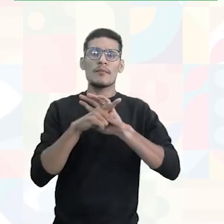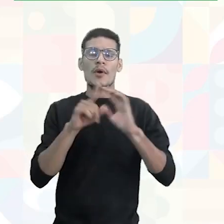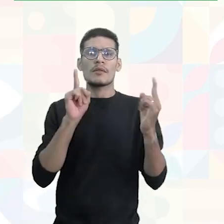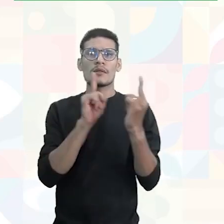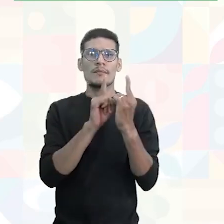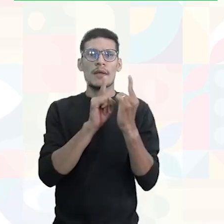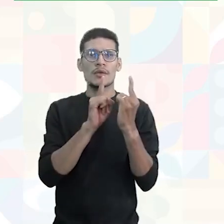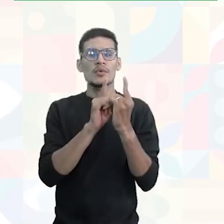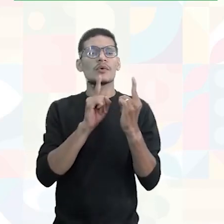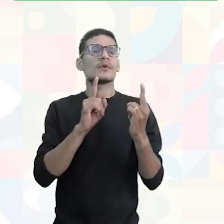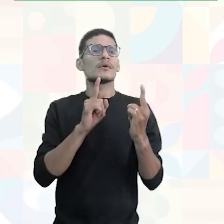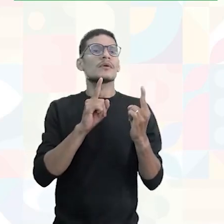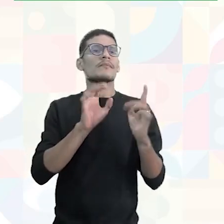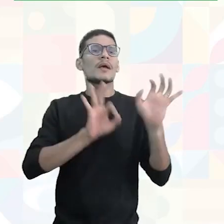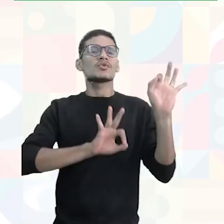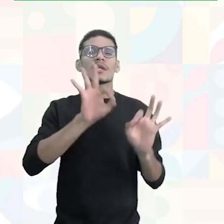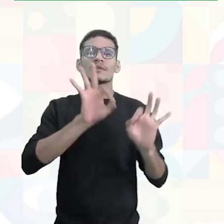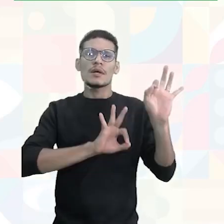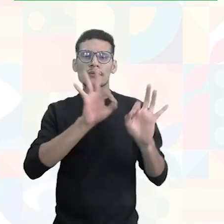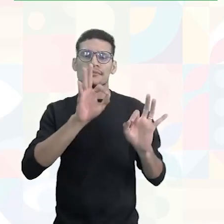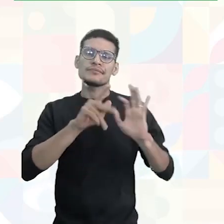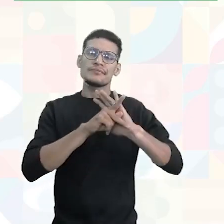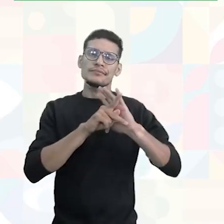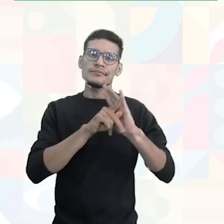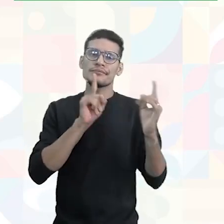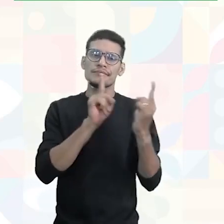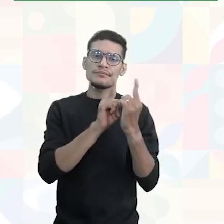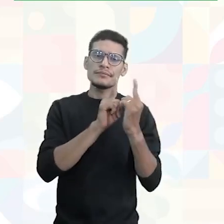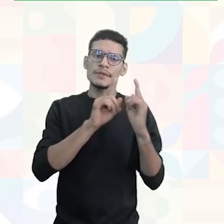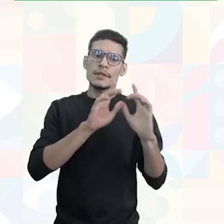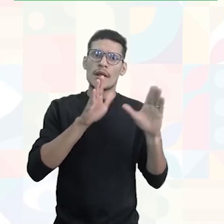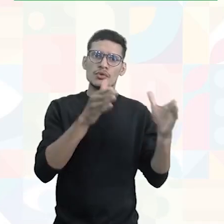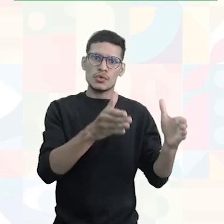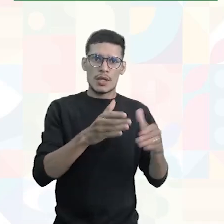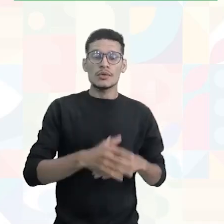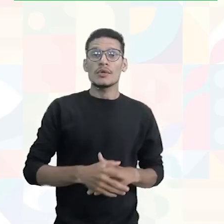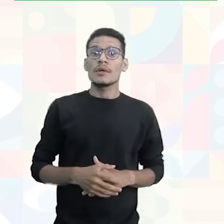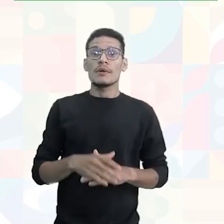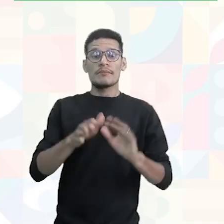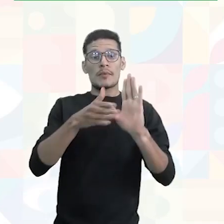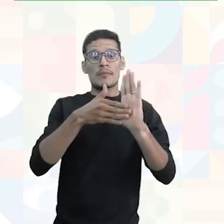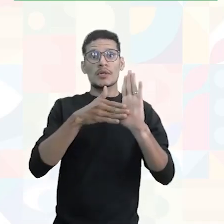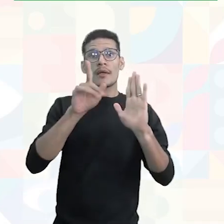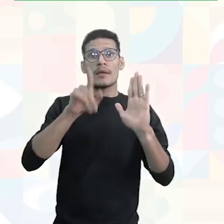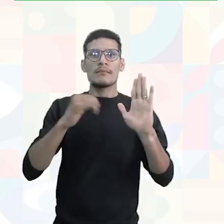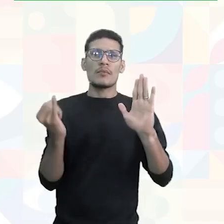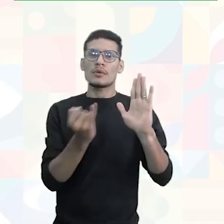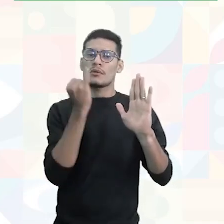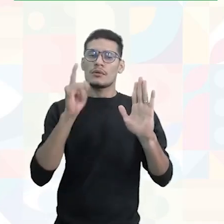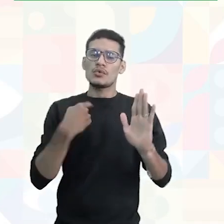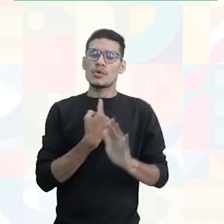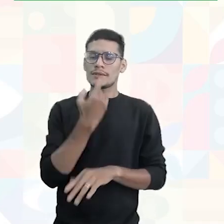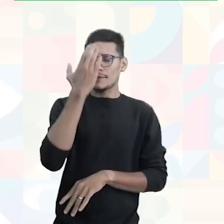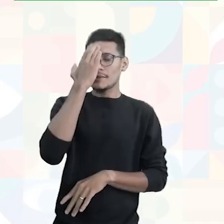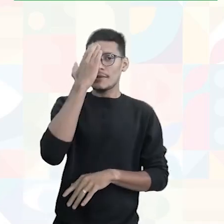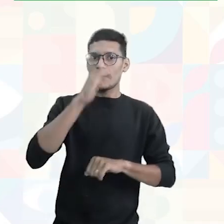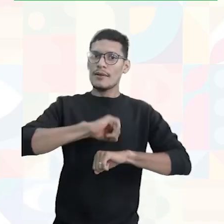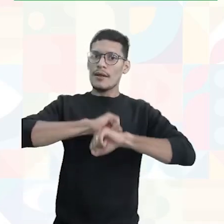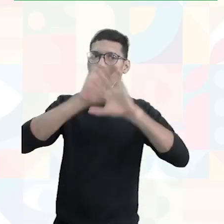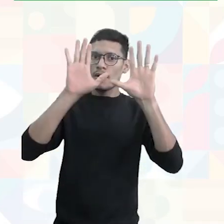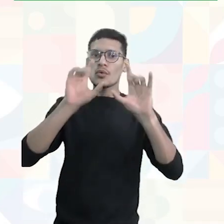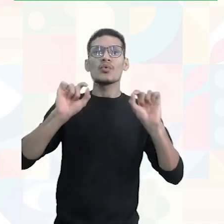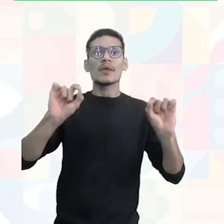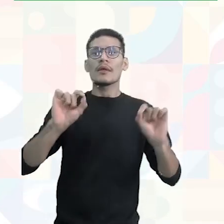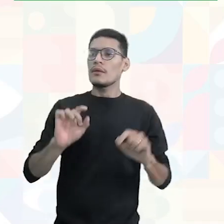atendimento personalizado, do atendimento direcionado. Nessa proposta é muito importante que a gente entenda que